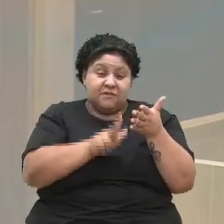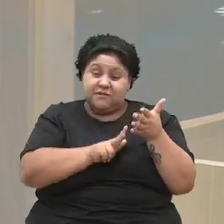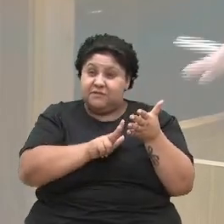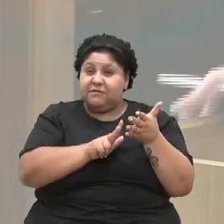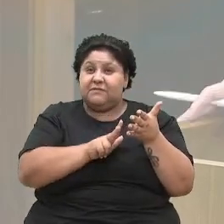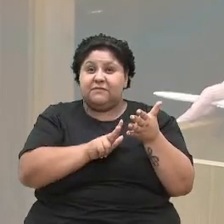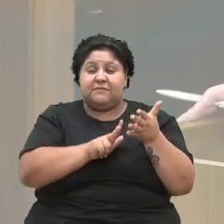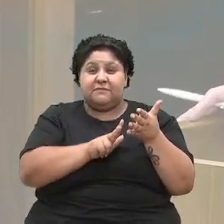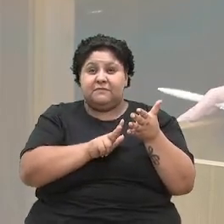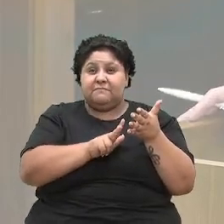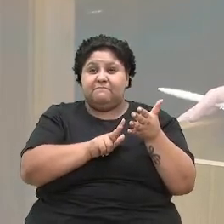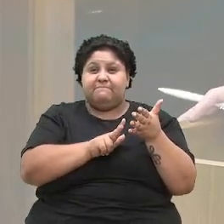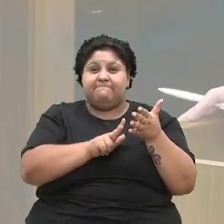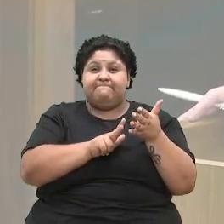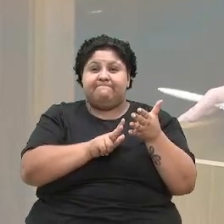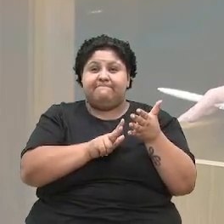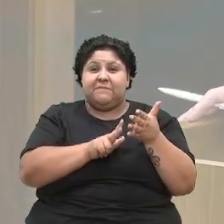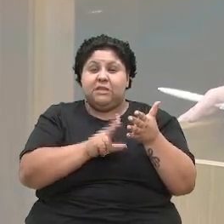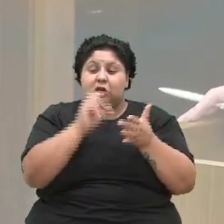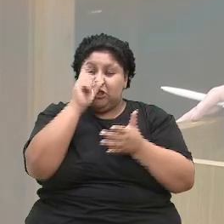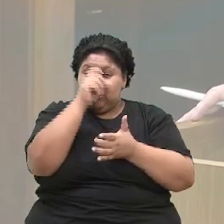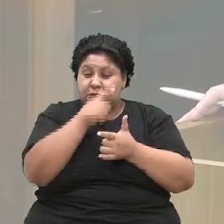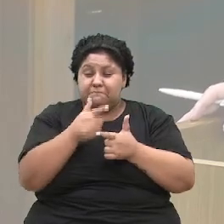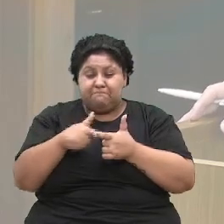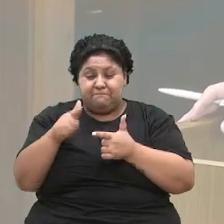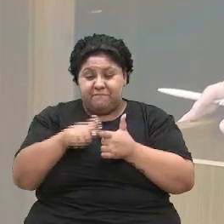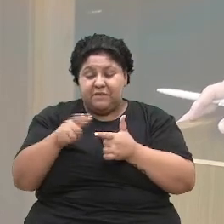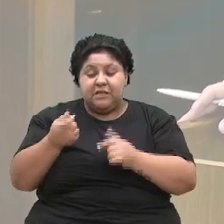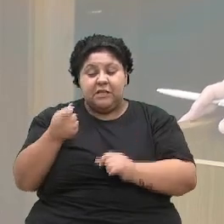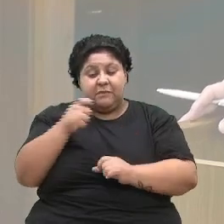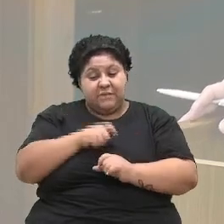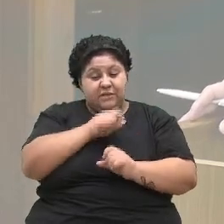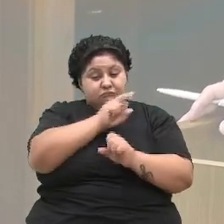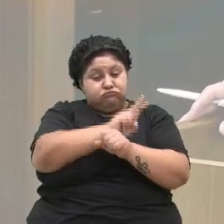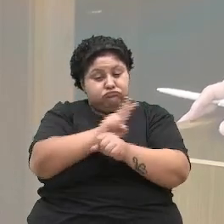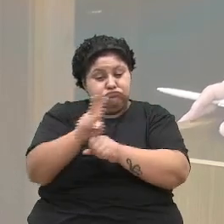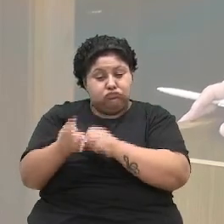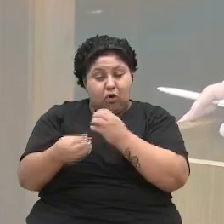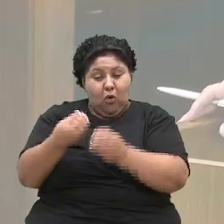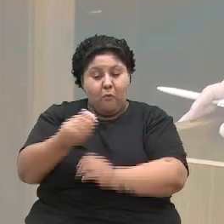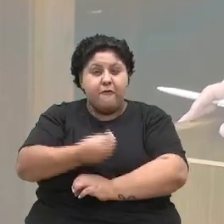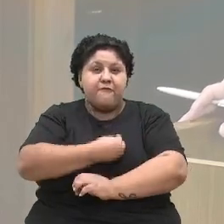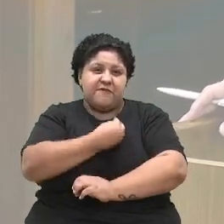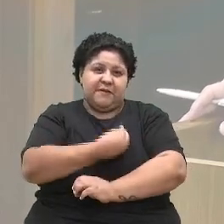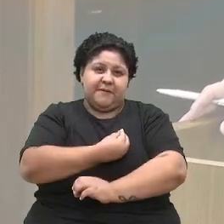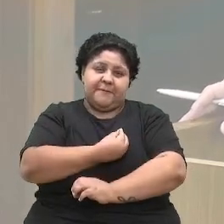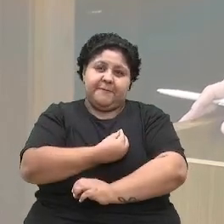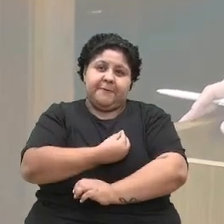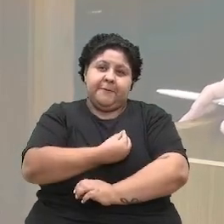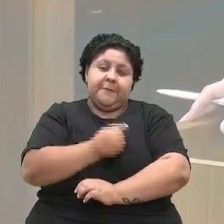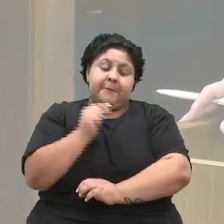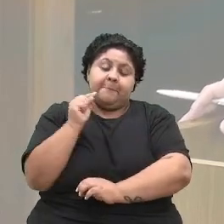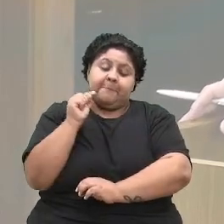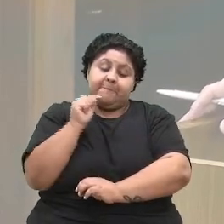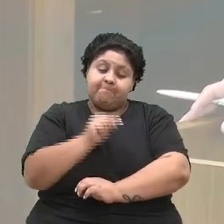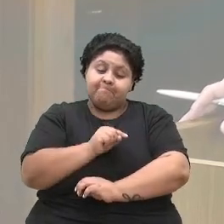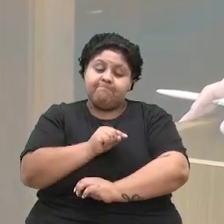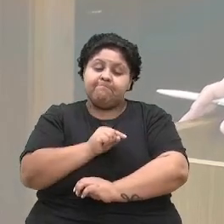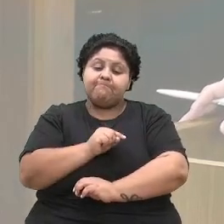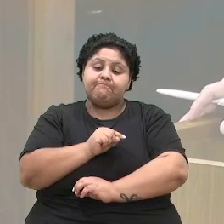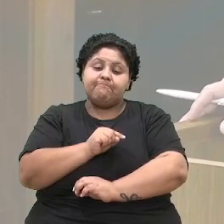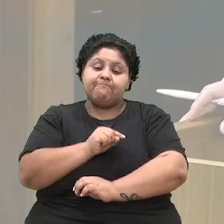diversas complexidades e que precisa ser tratada como vida. E esta foi a